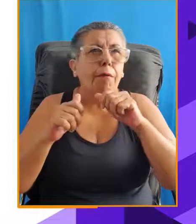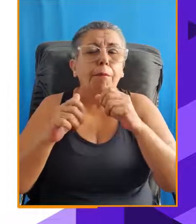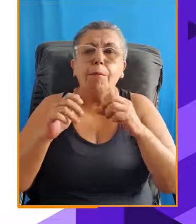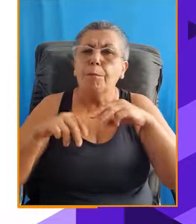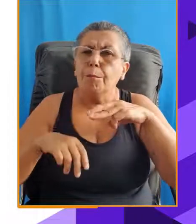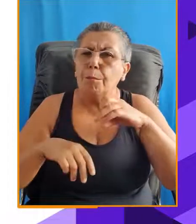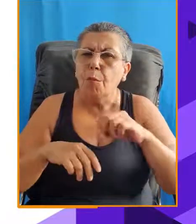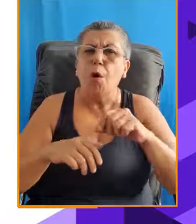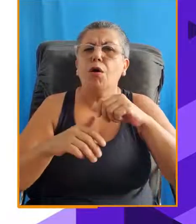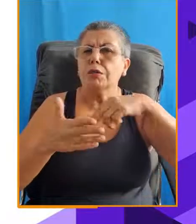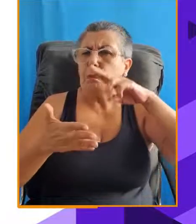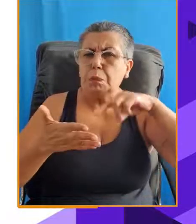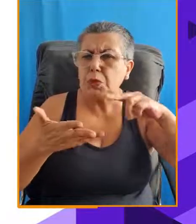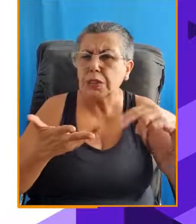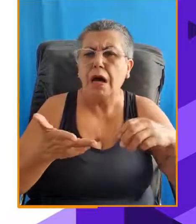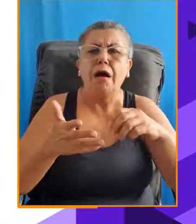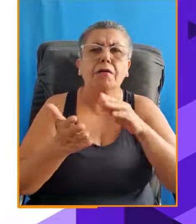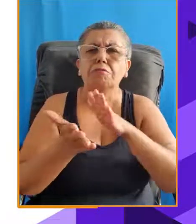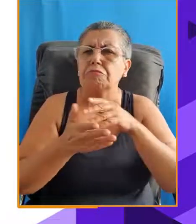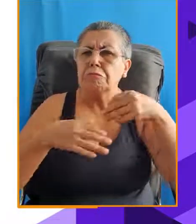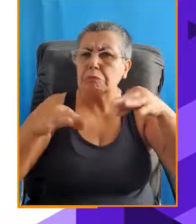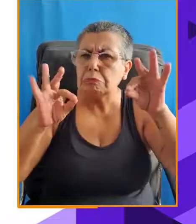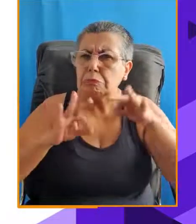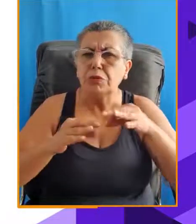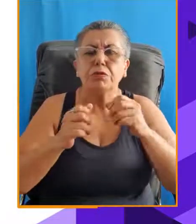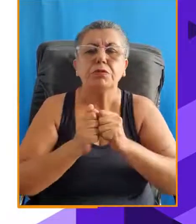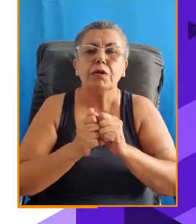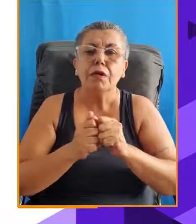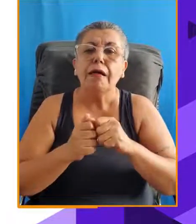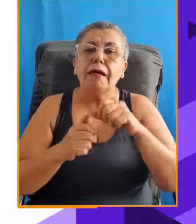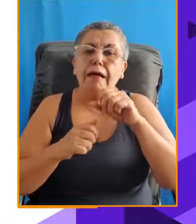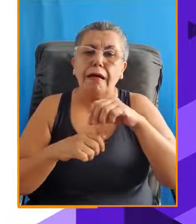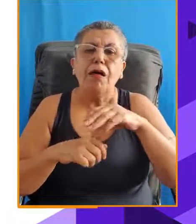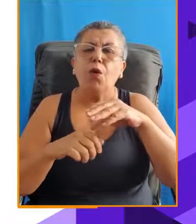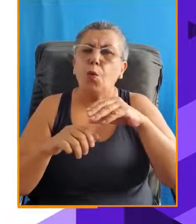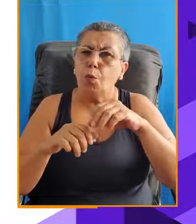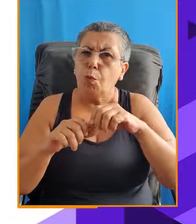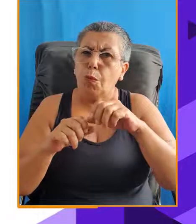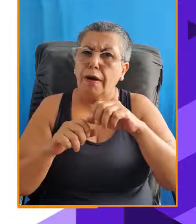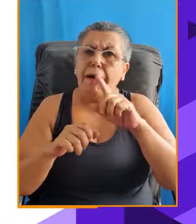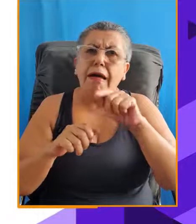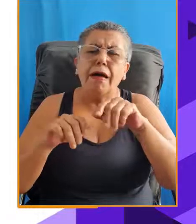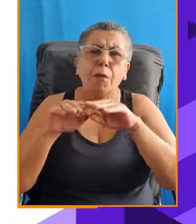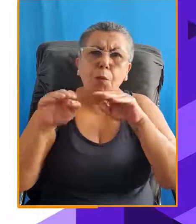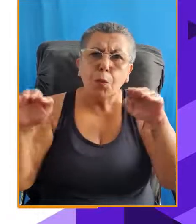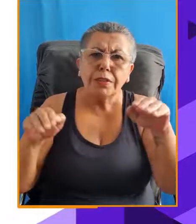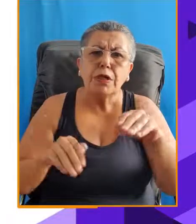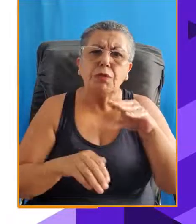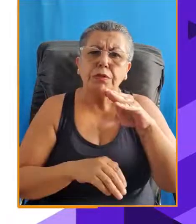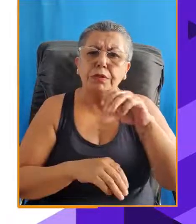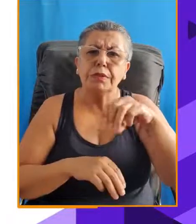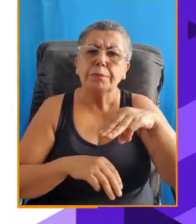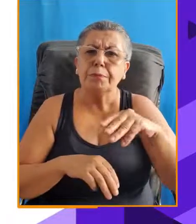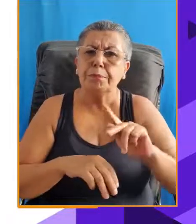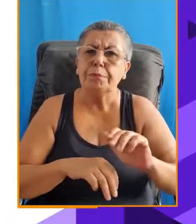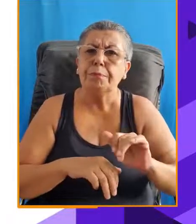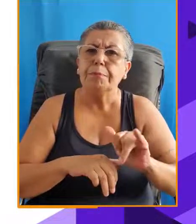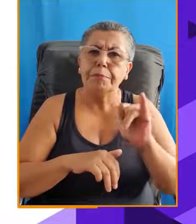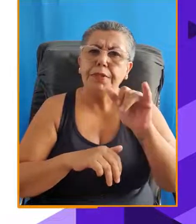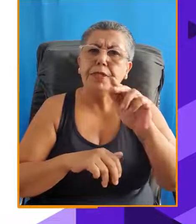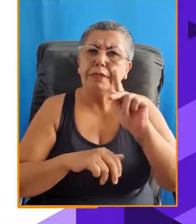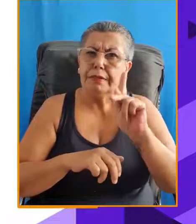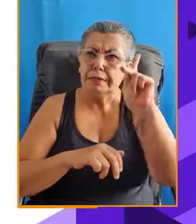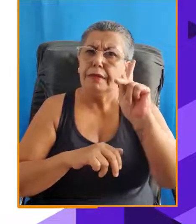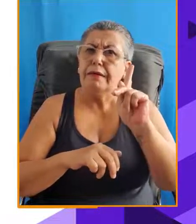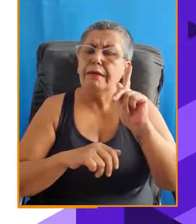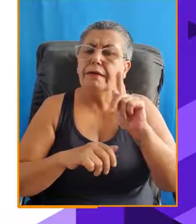moda. A grande diferença em relação ao padrão CMYK é a reprodução de cores metalizadas e